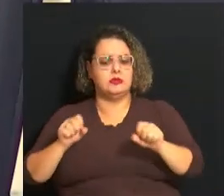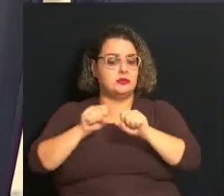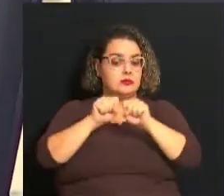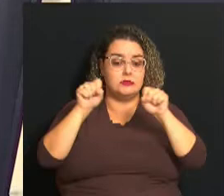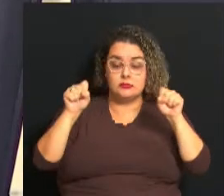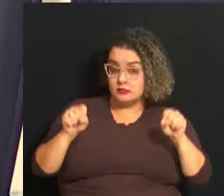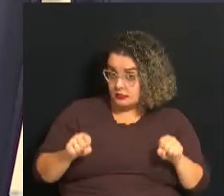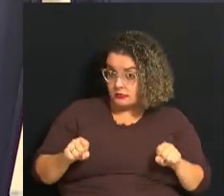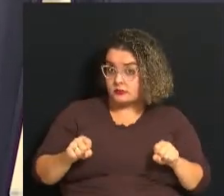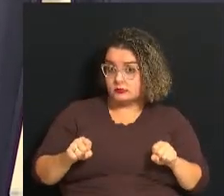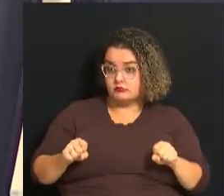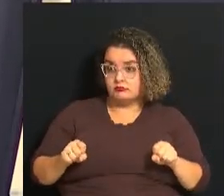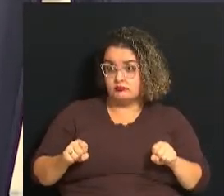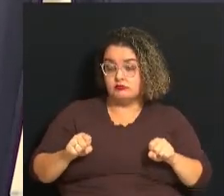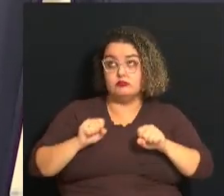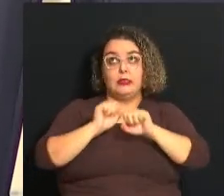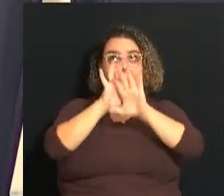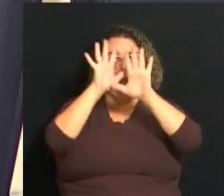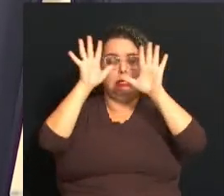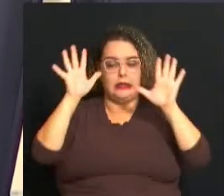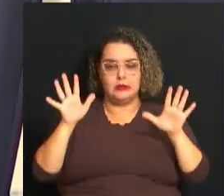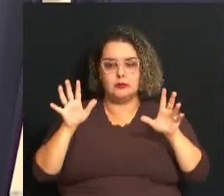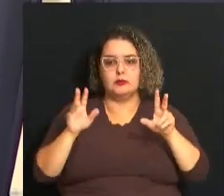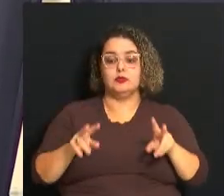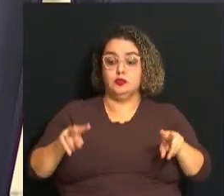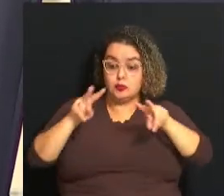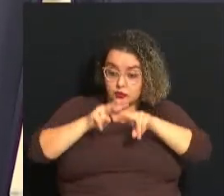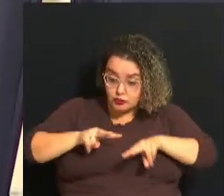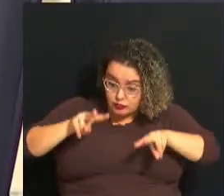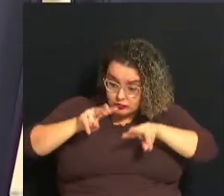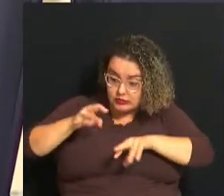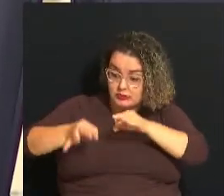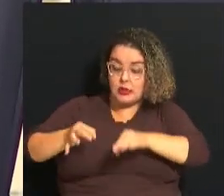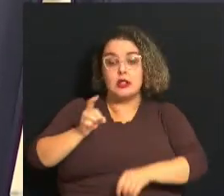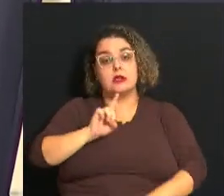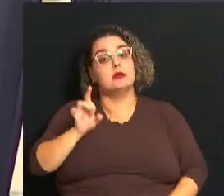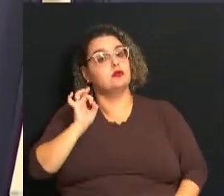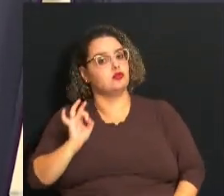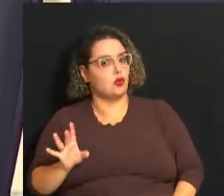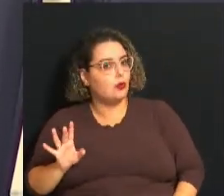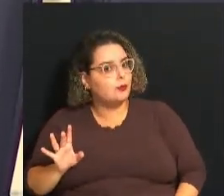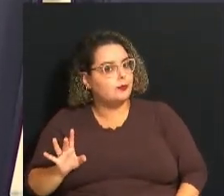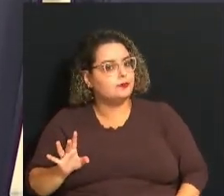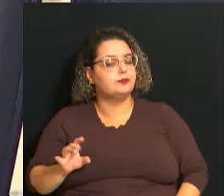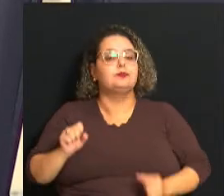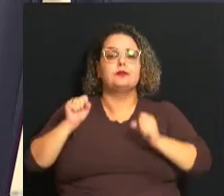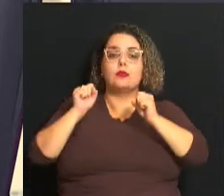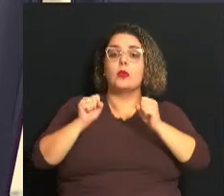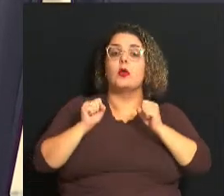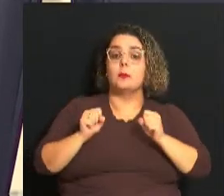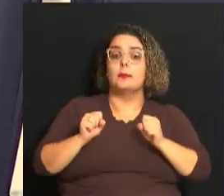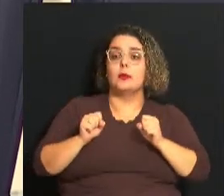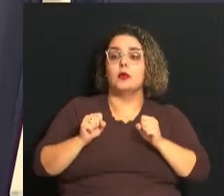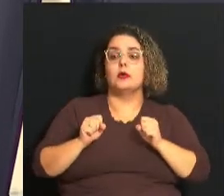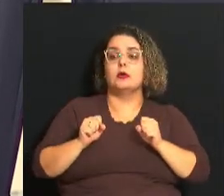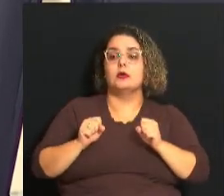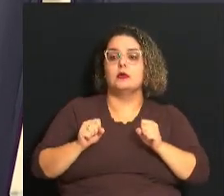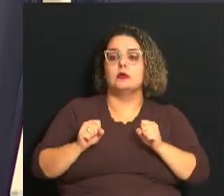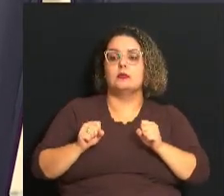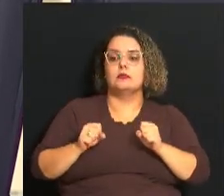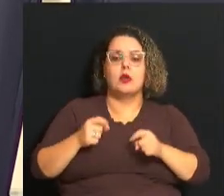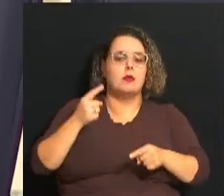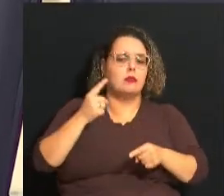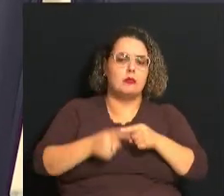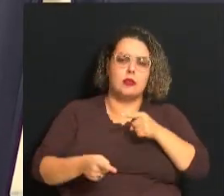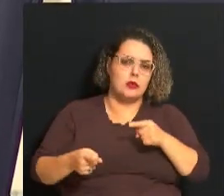essa claro né inclusive do ponto de vista jurídico mas não só para que a gente possa realmente proíbe